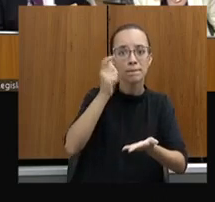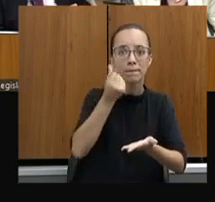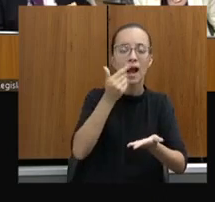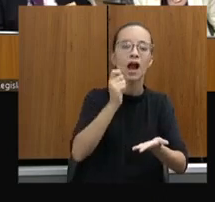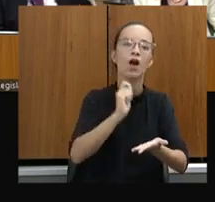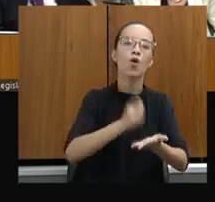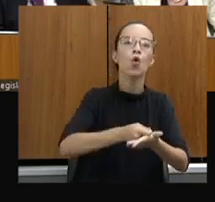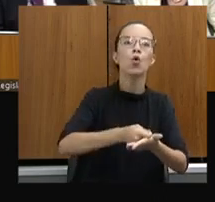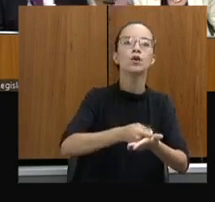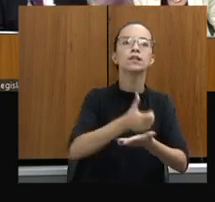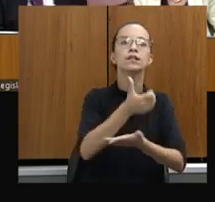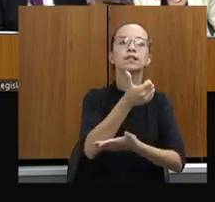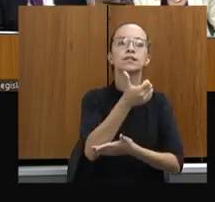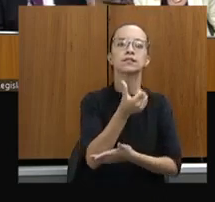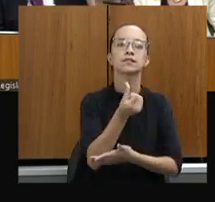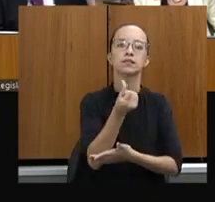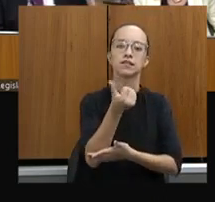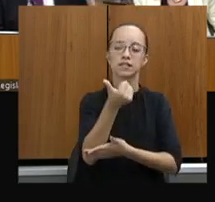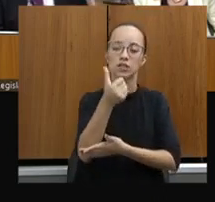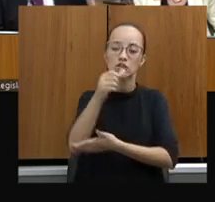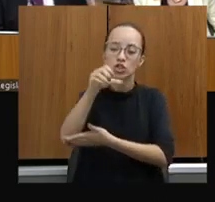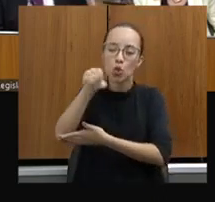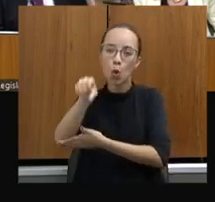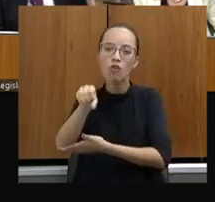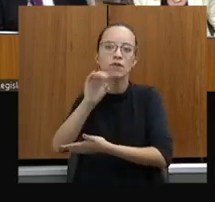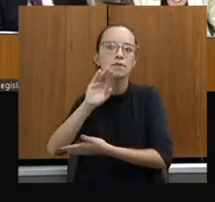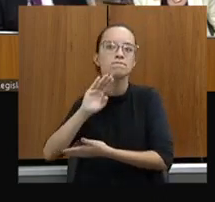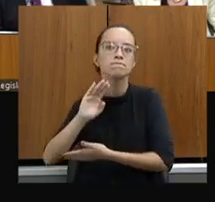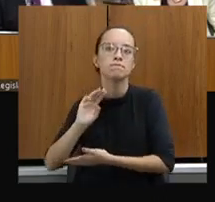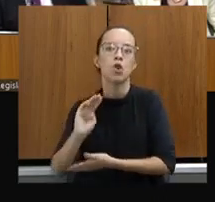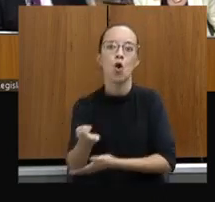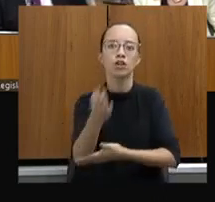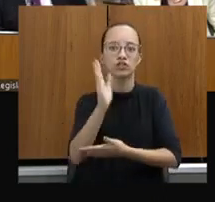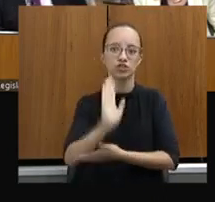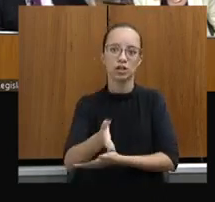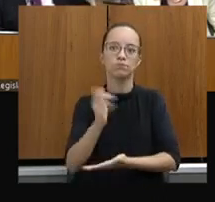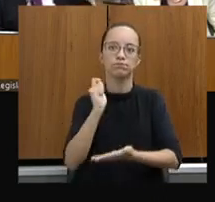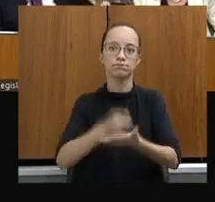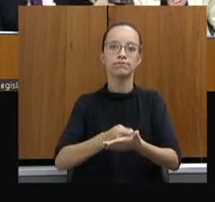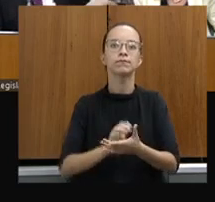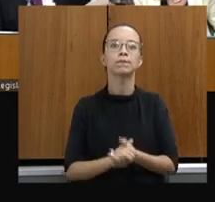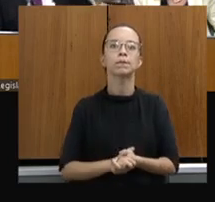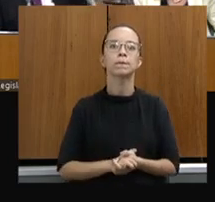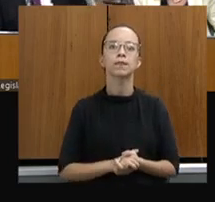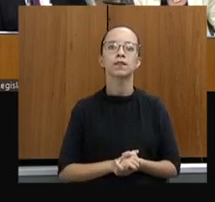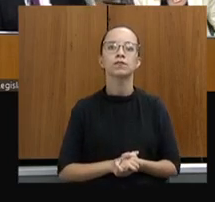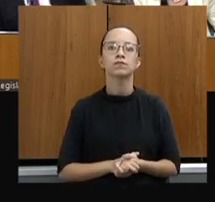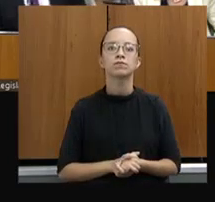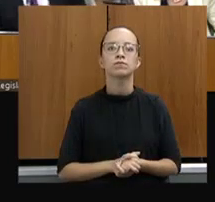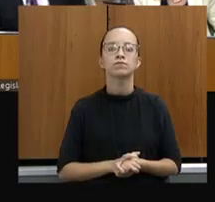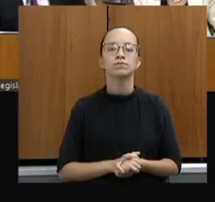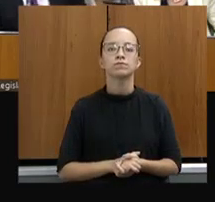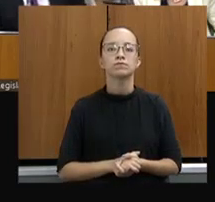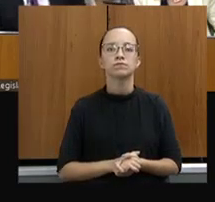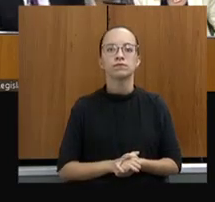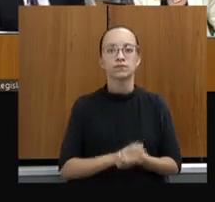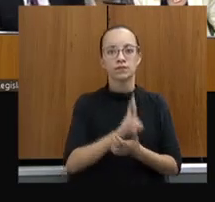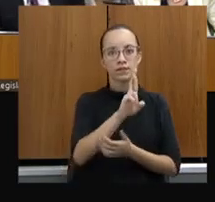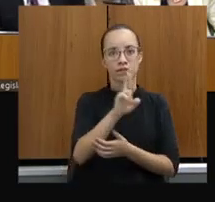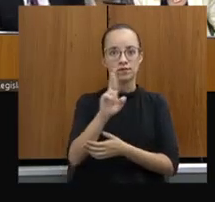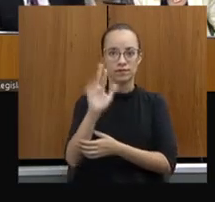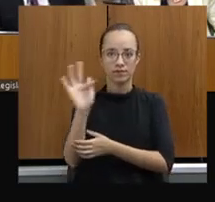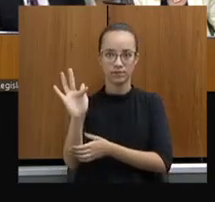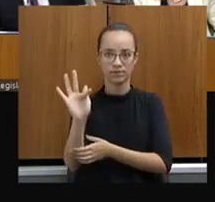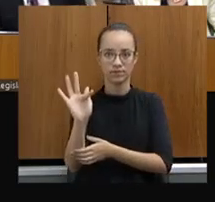milhões de reais próximo por favor bom o regime de recuperação fiscal